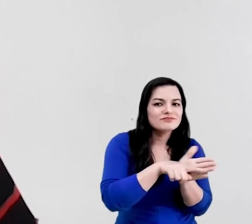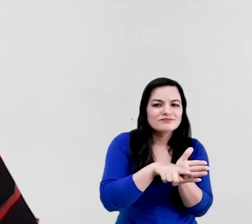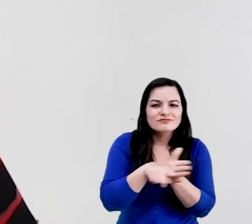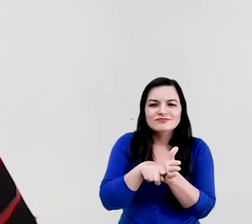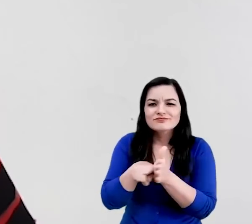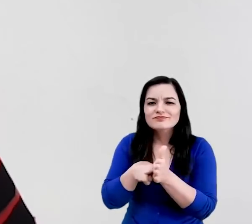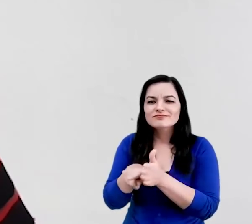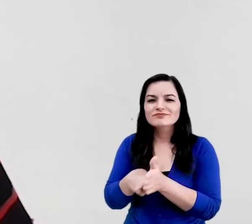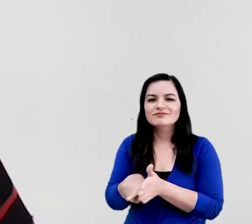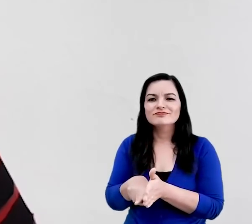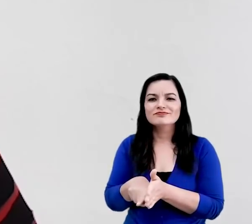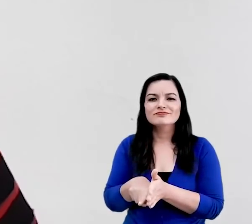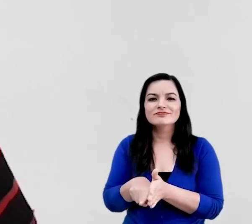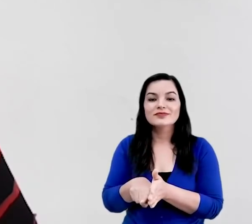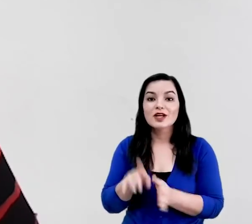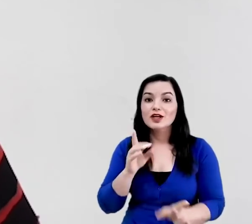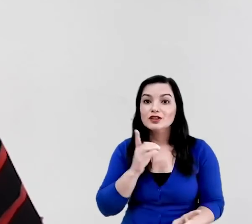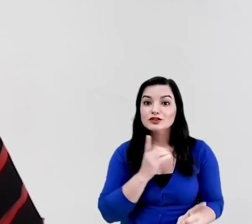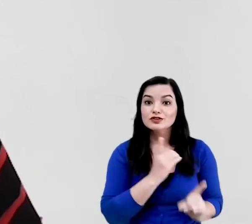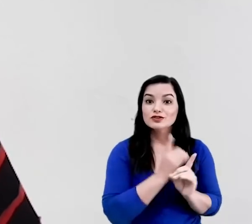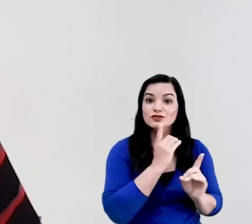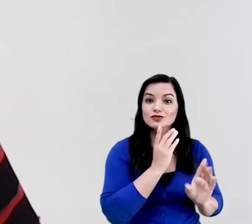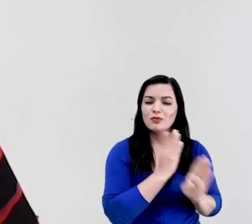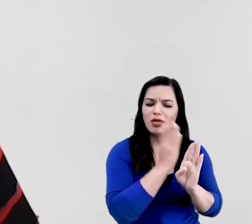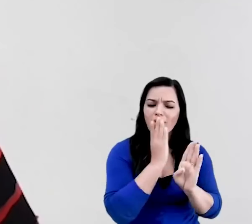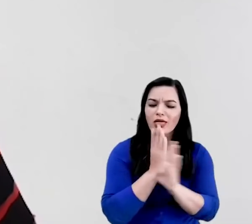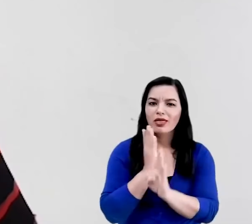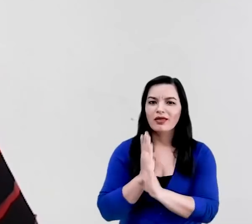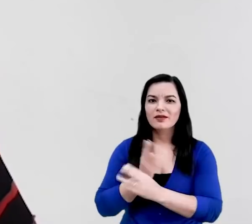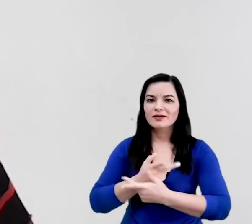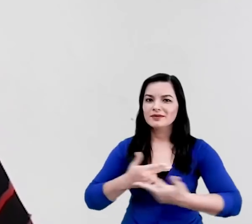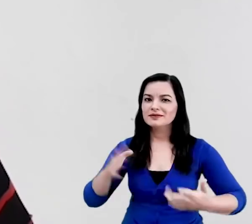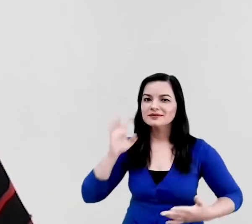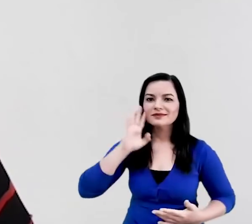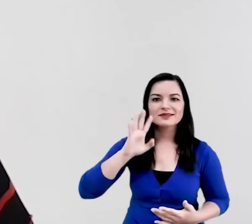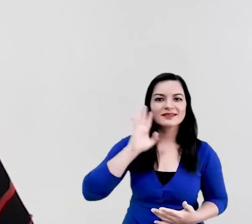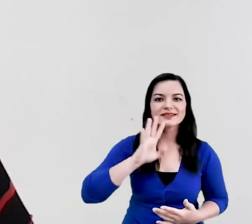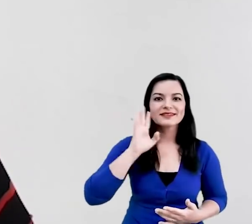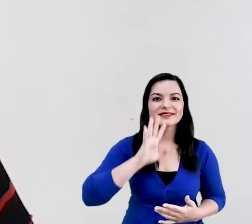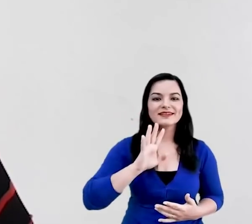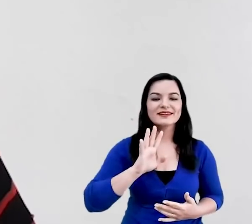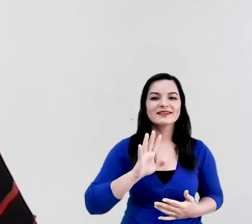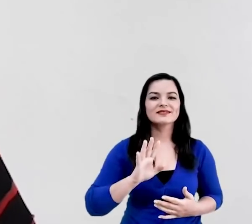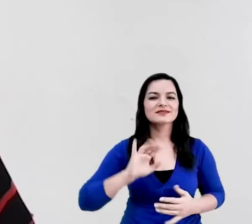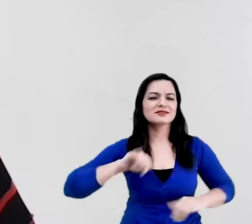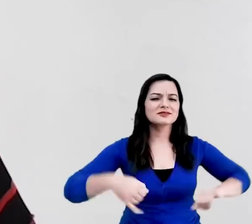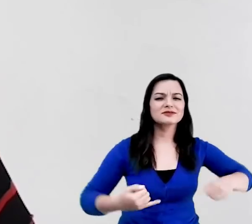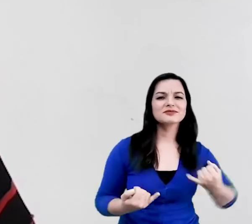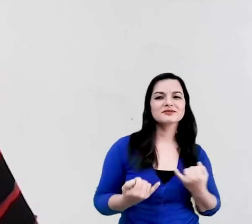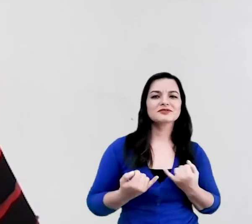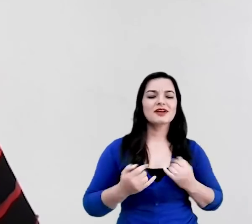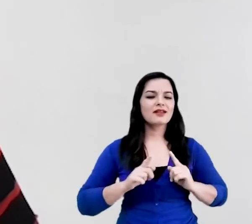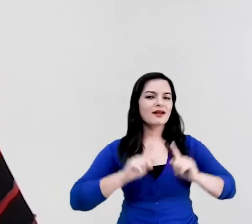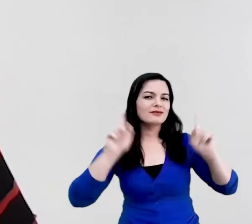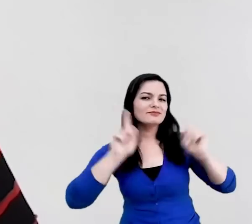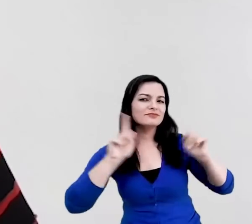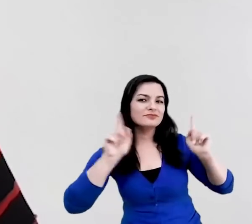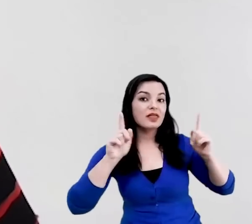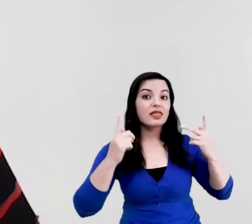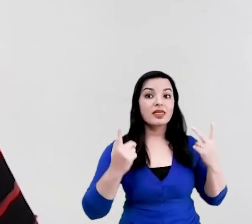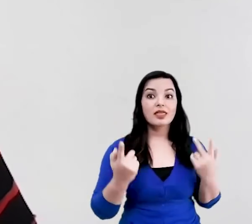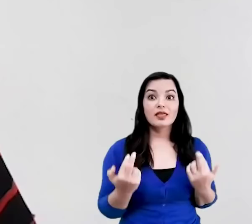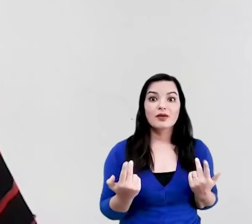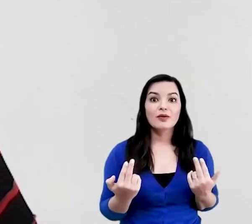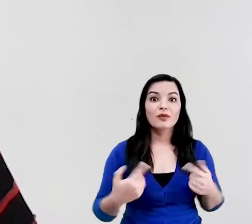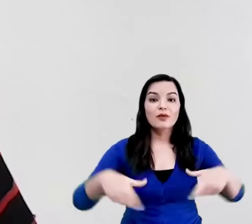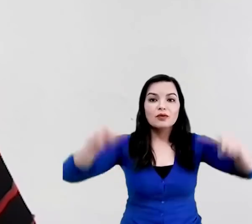investigadores. Descobrirmos muitas coisas legais e nos aventurarmos, assim como o Pequeno